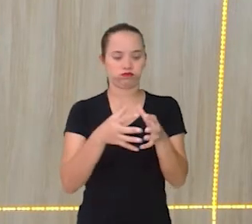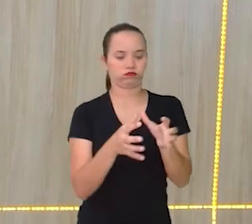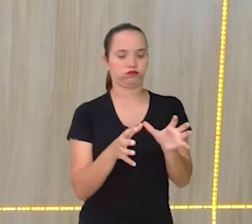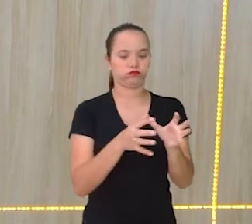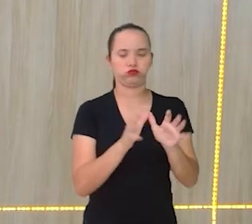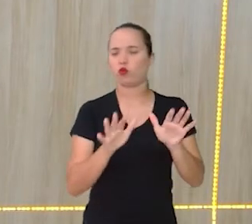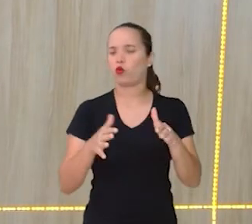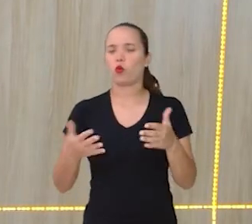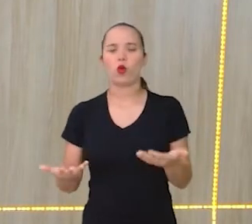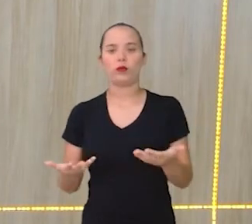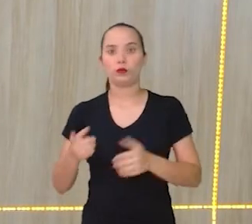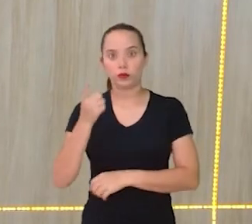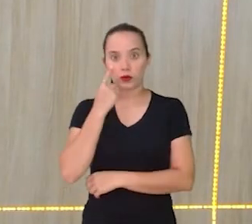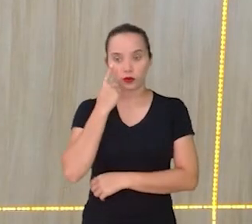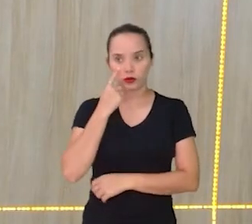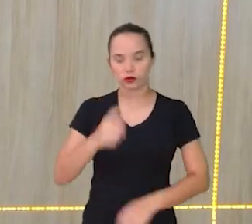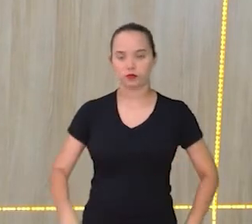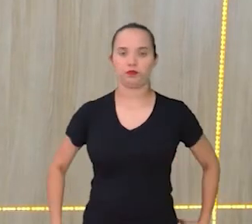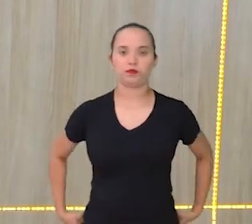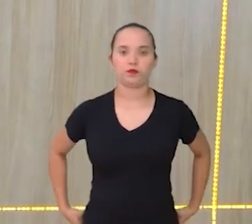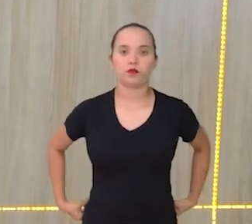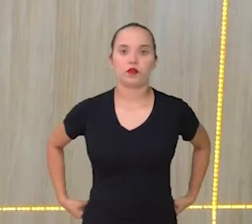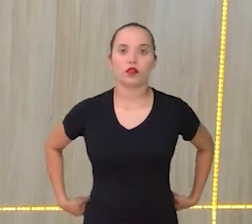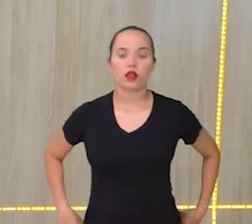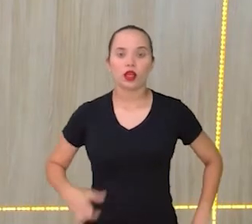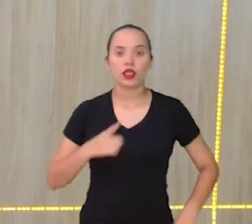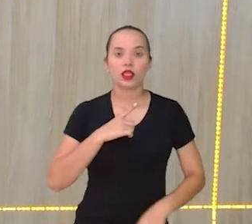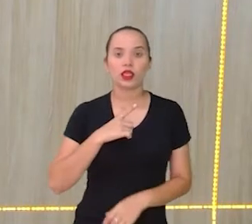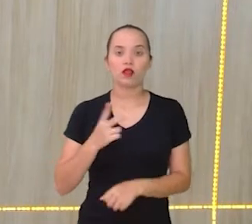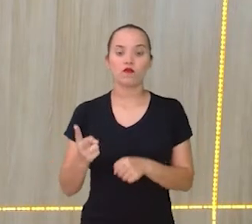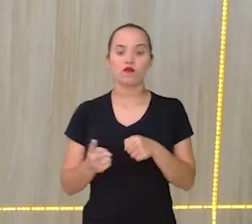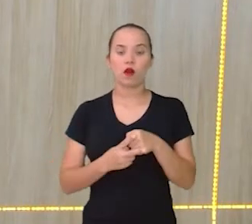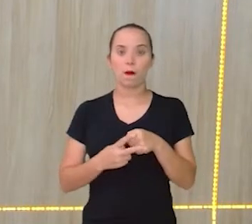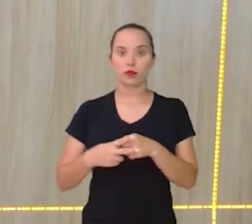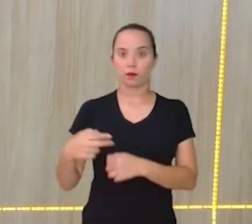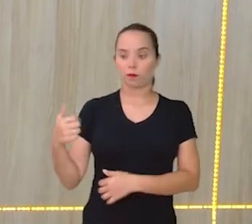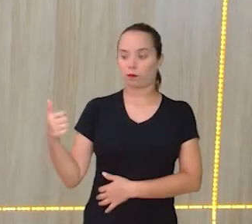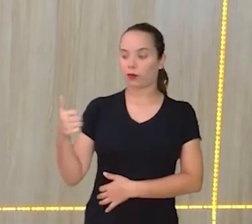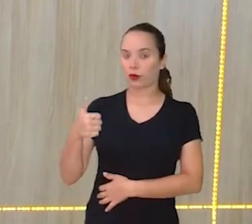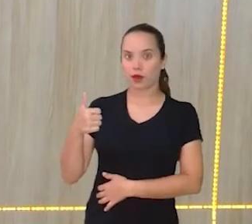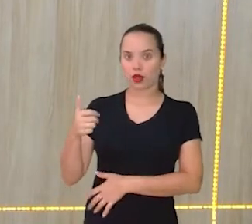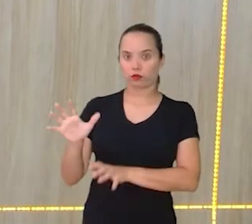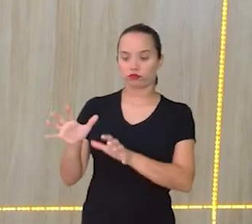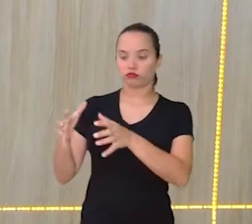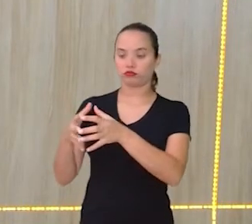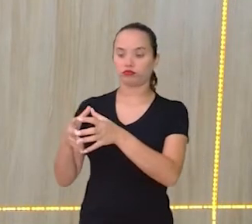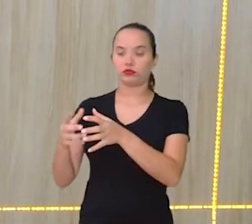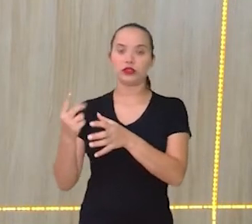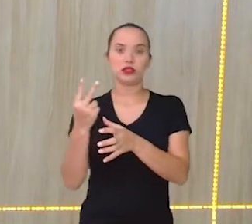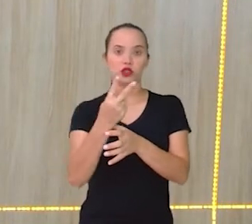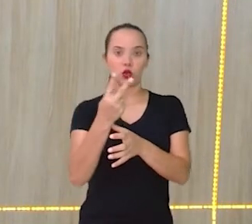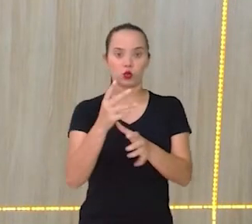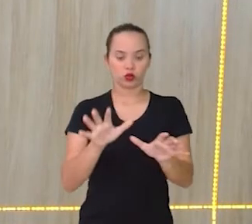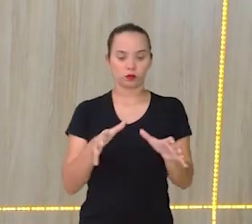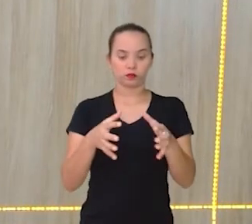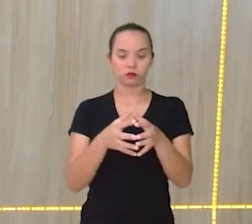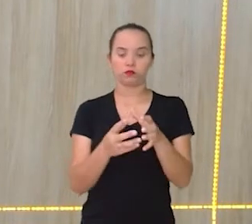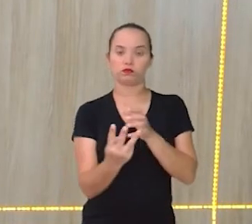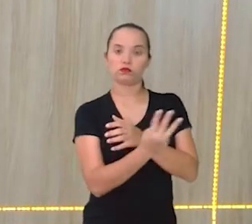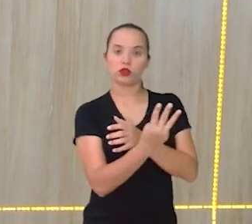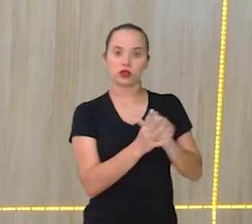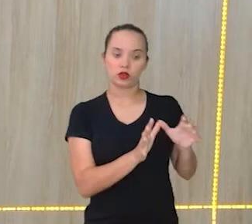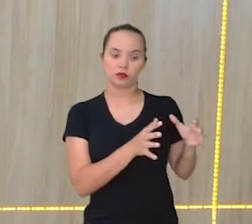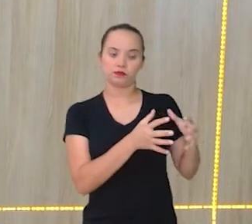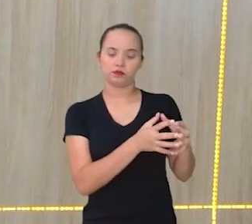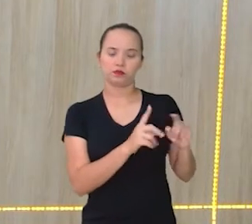três conjugações? Vejam só. Existem verbos da primeira conjugação, da segunda conjugação e da terceira conjugação. Mas